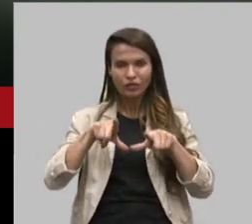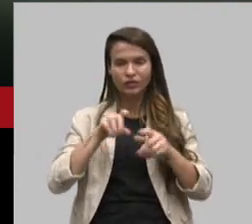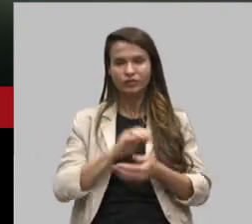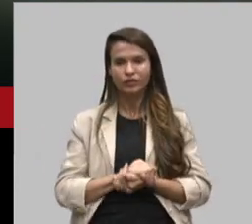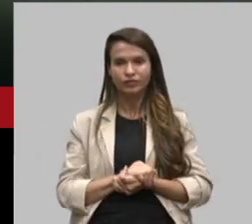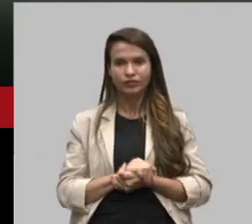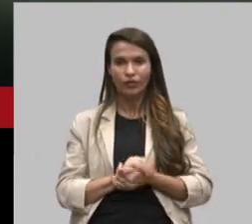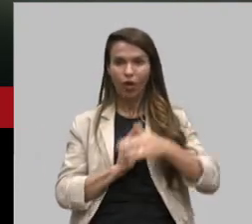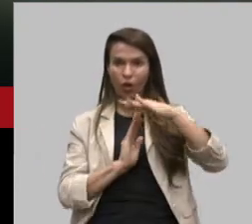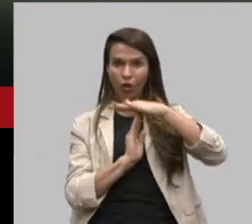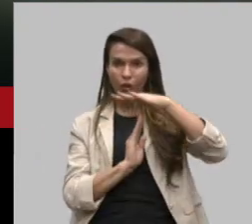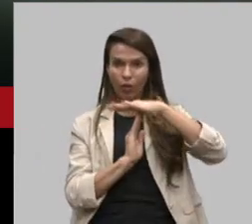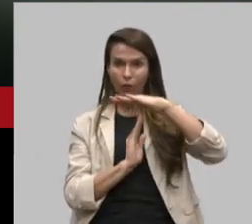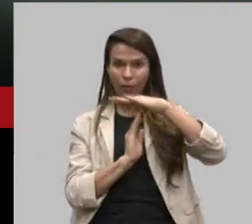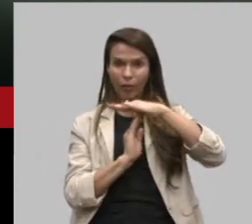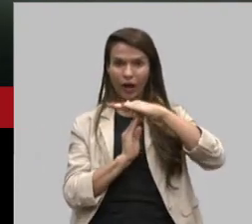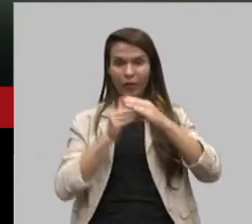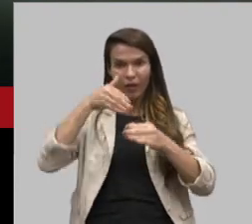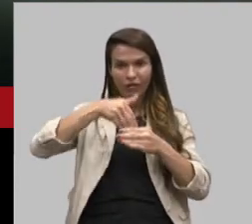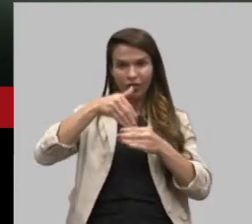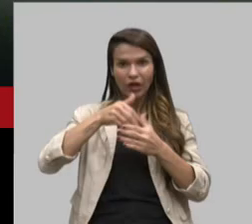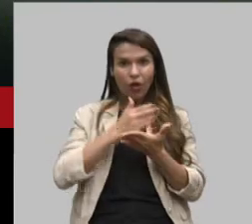prazo para votar se inicia